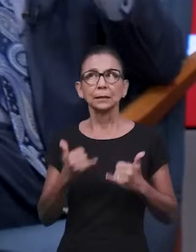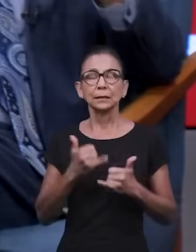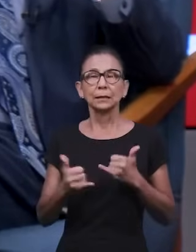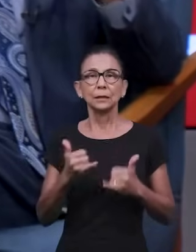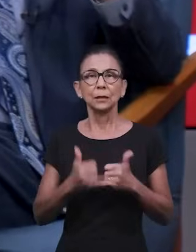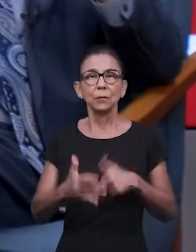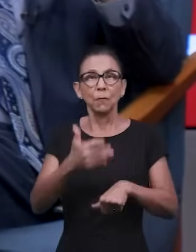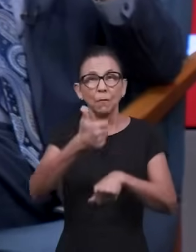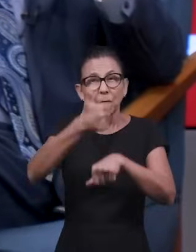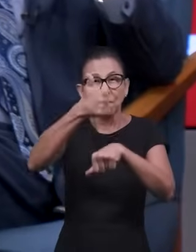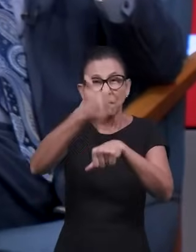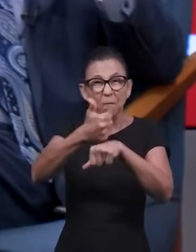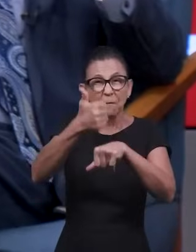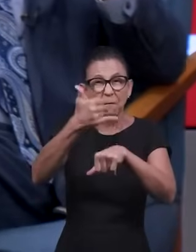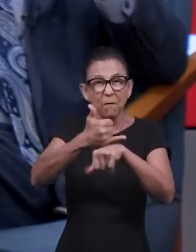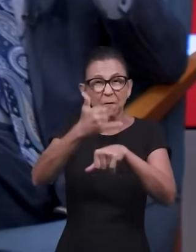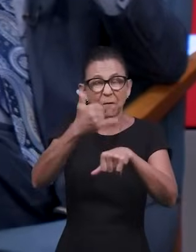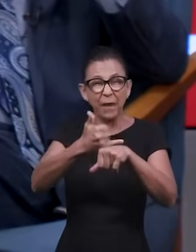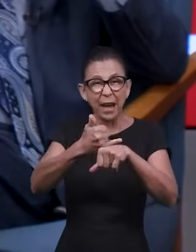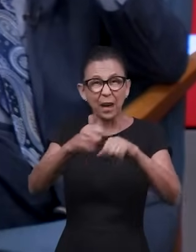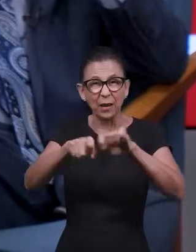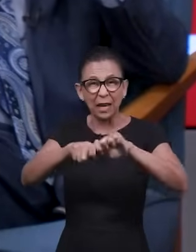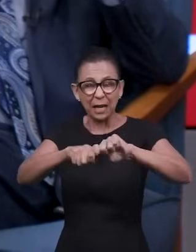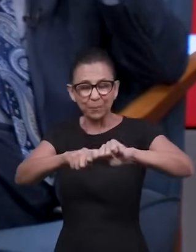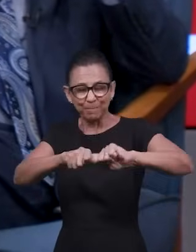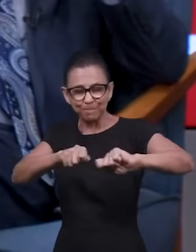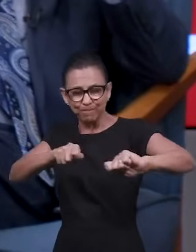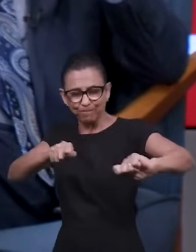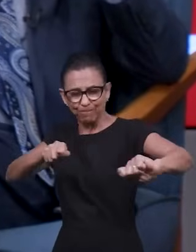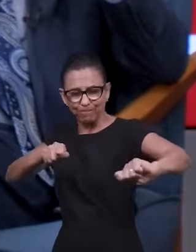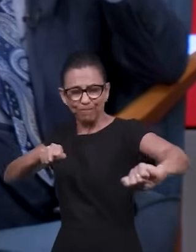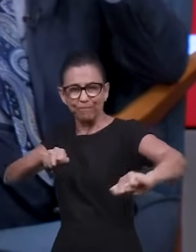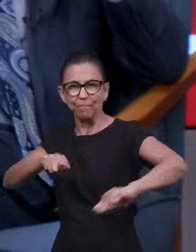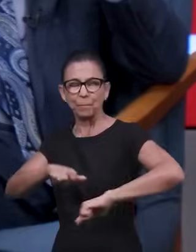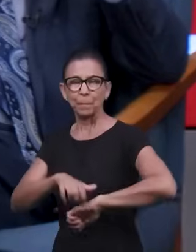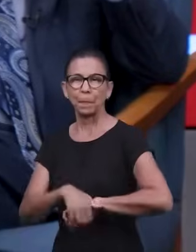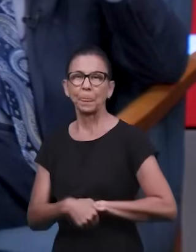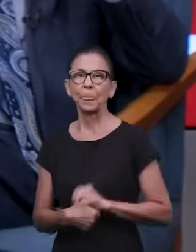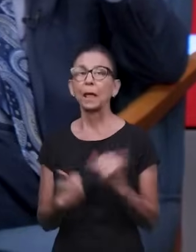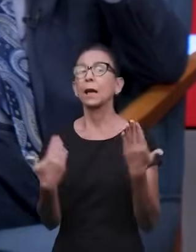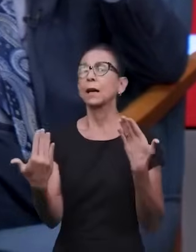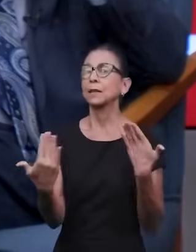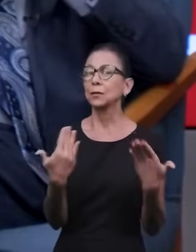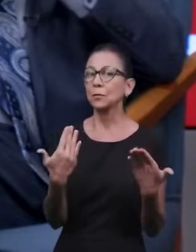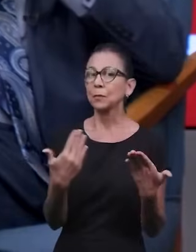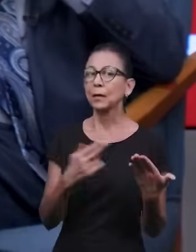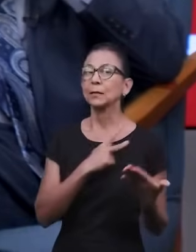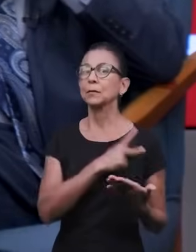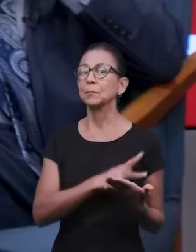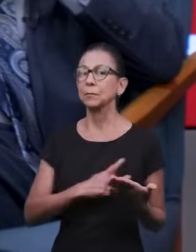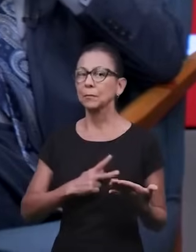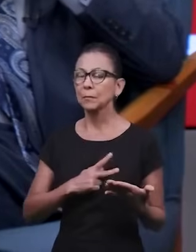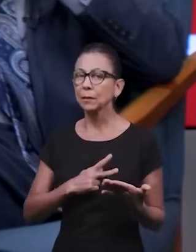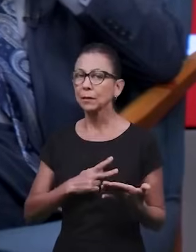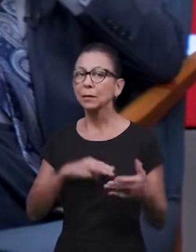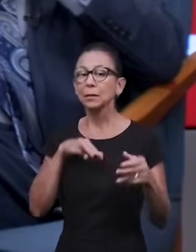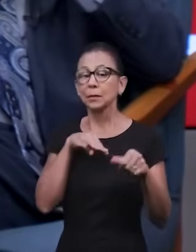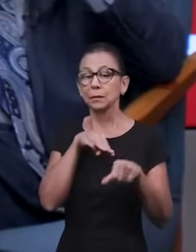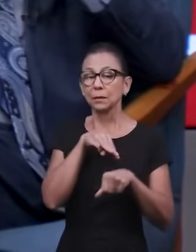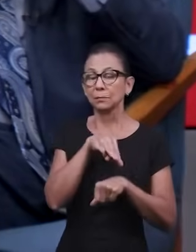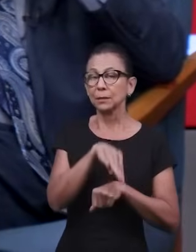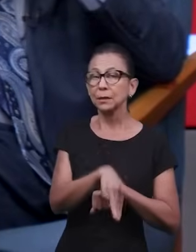Paulo diz que ligado os Ministérios são ligados dessa forma